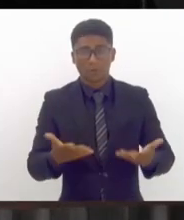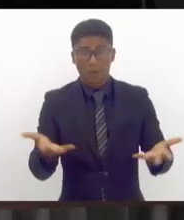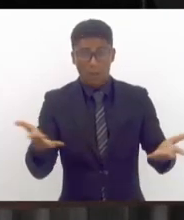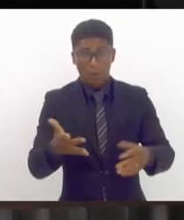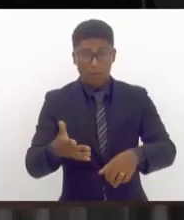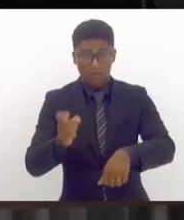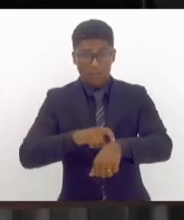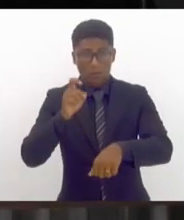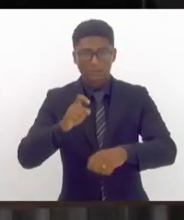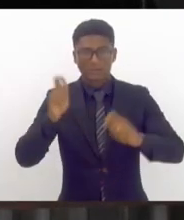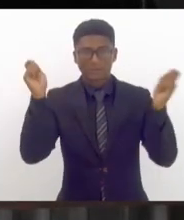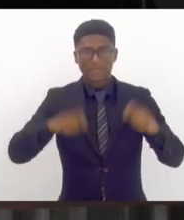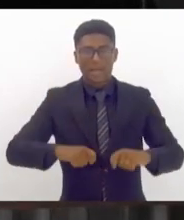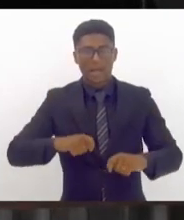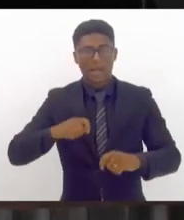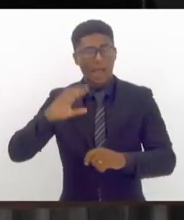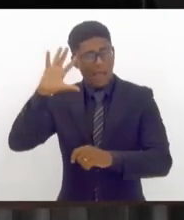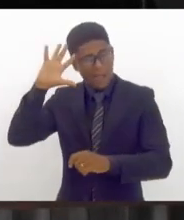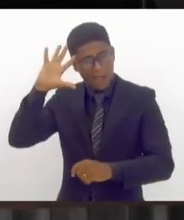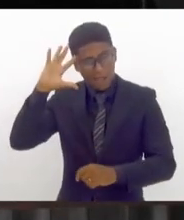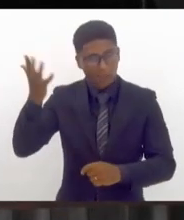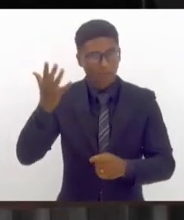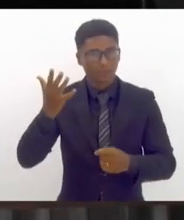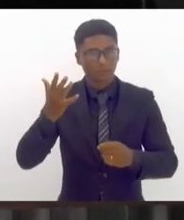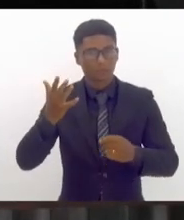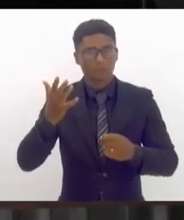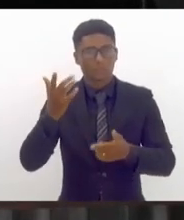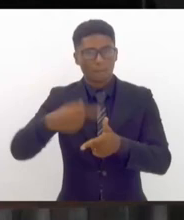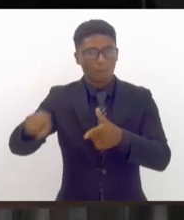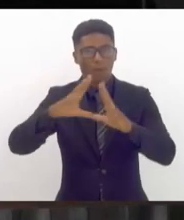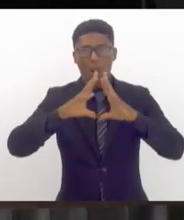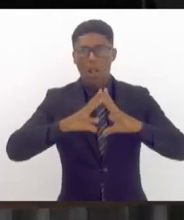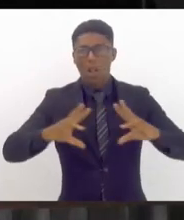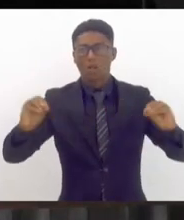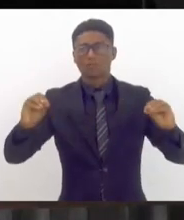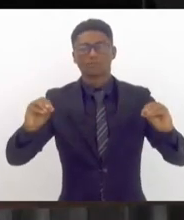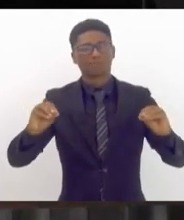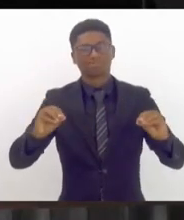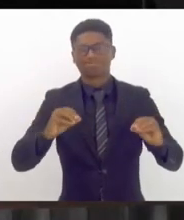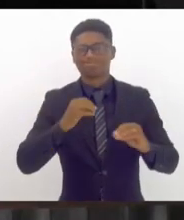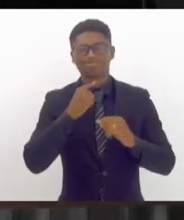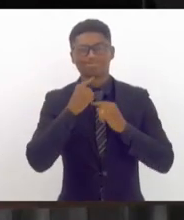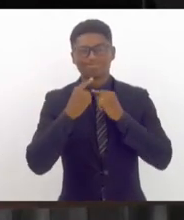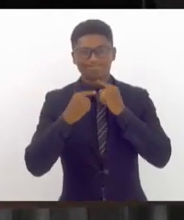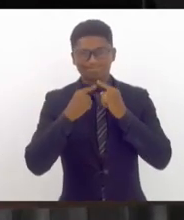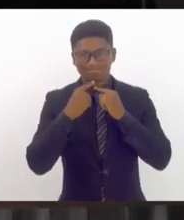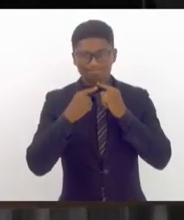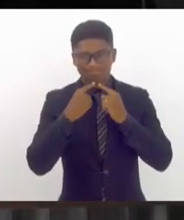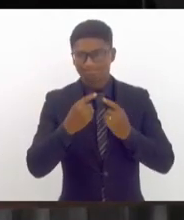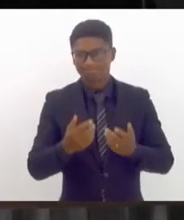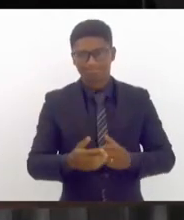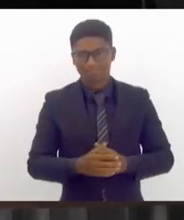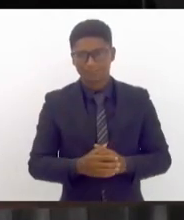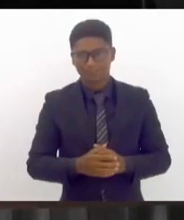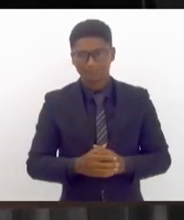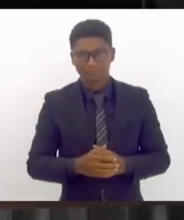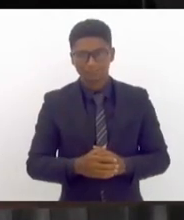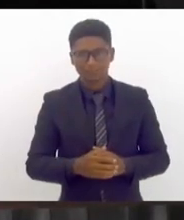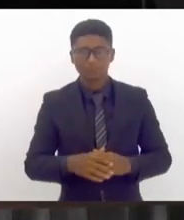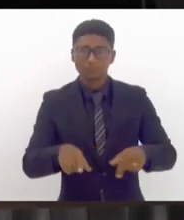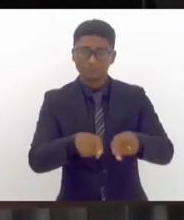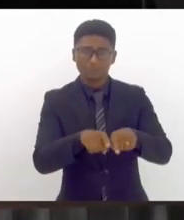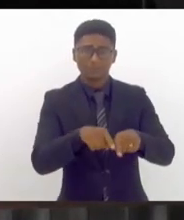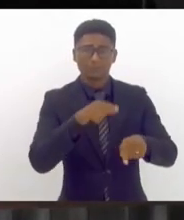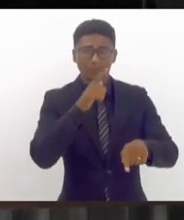imediata para essa grande crise e essa urgência que nós vivemos em moradia e também perante os